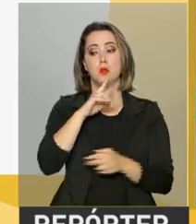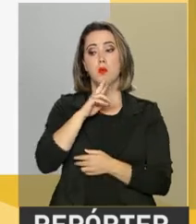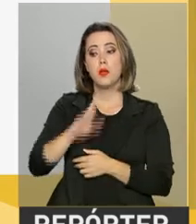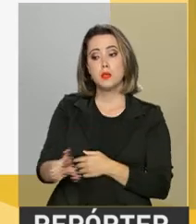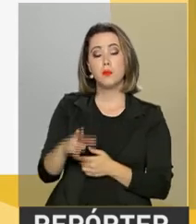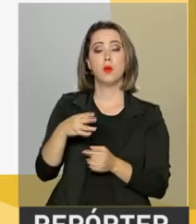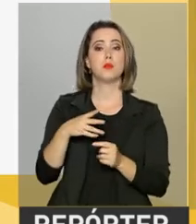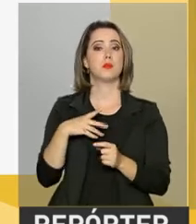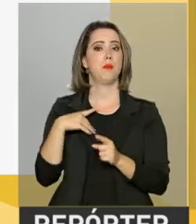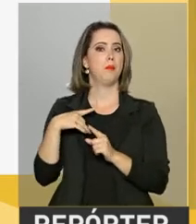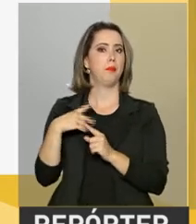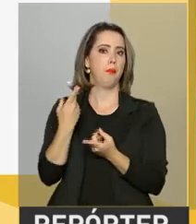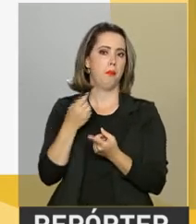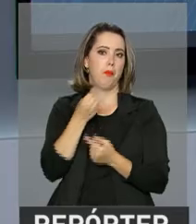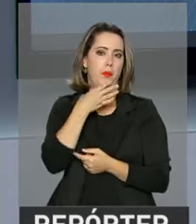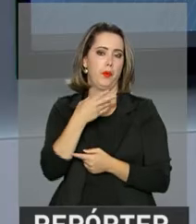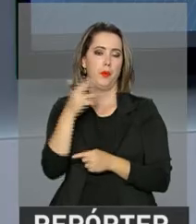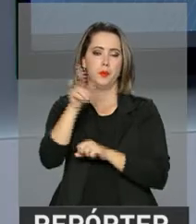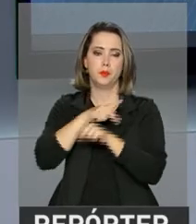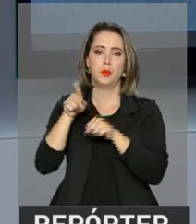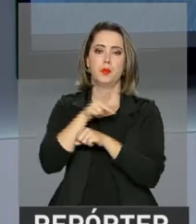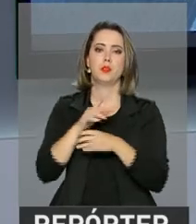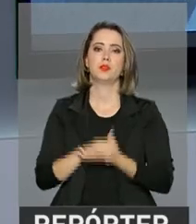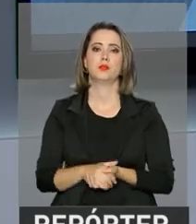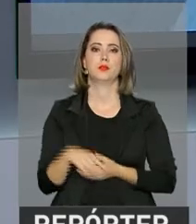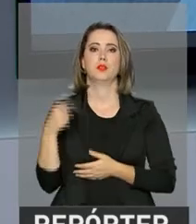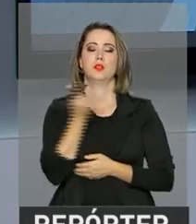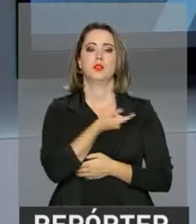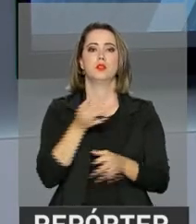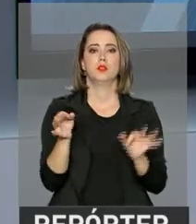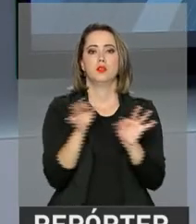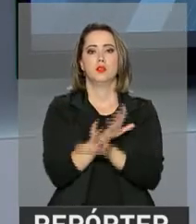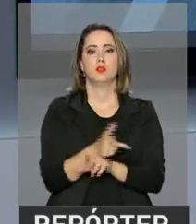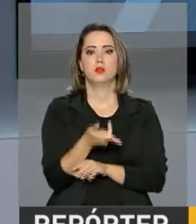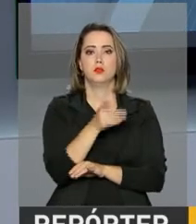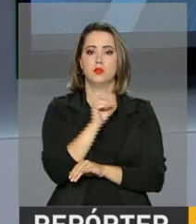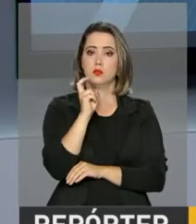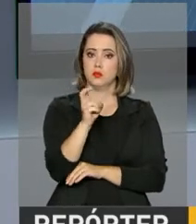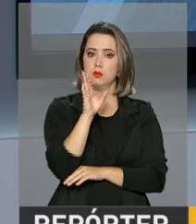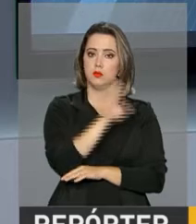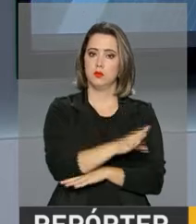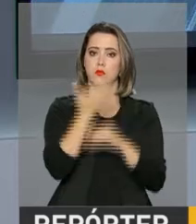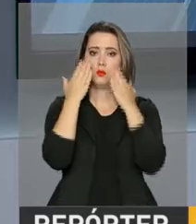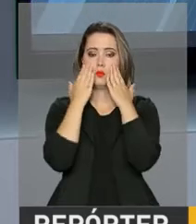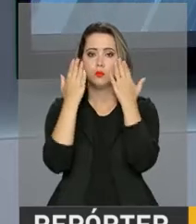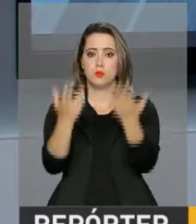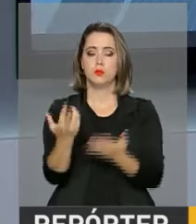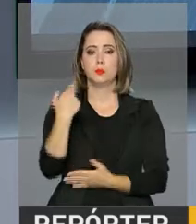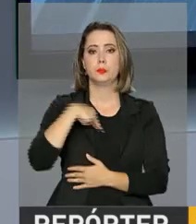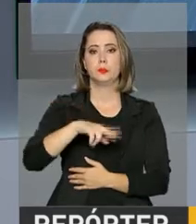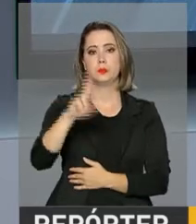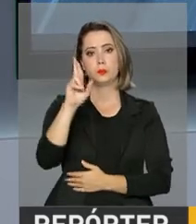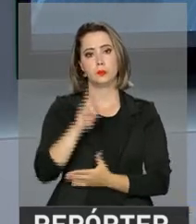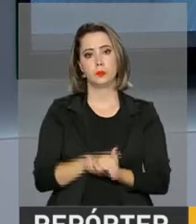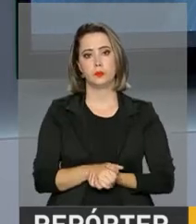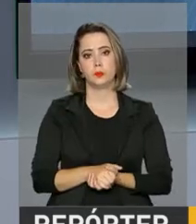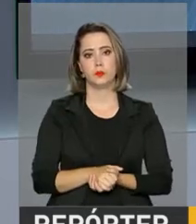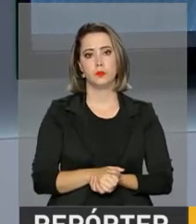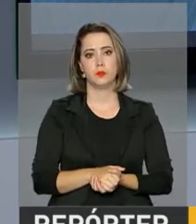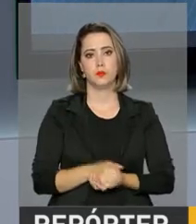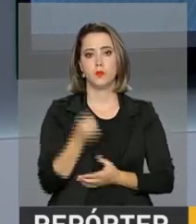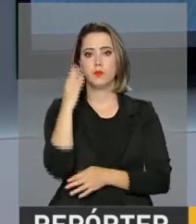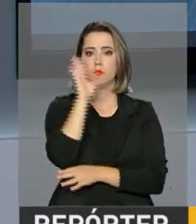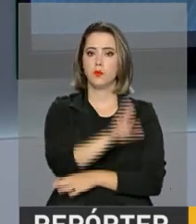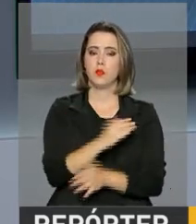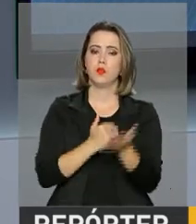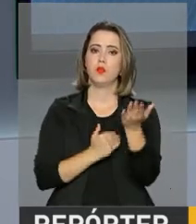dar uma resposta positiva ao país. Nós ficamos por aqui, voltamos às 5 da tarde na próxima edição do Repórter NBR.